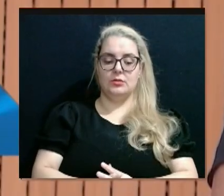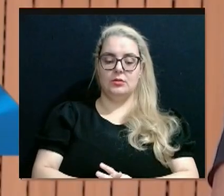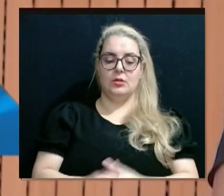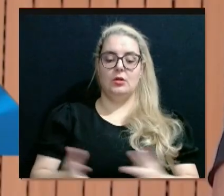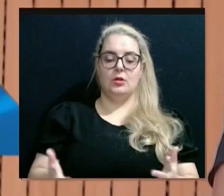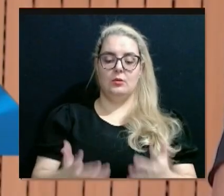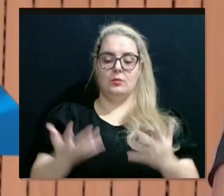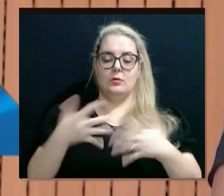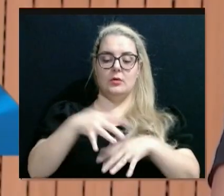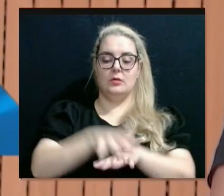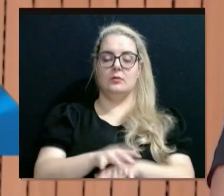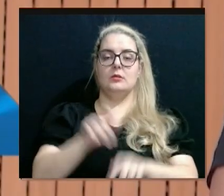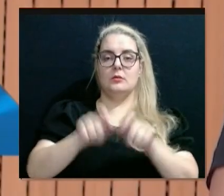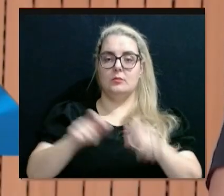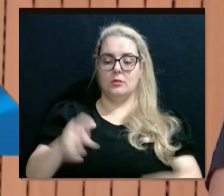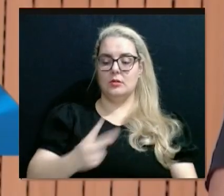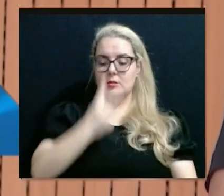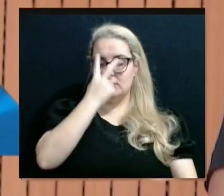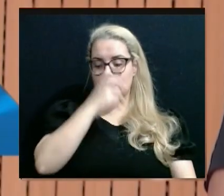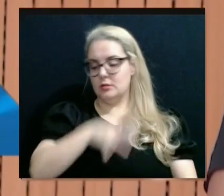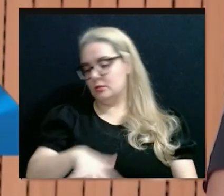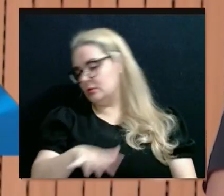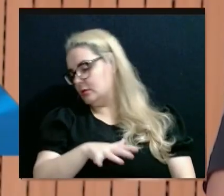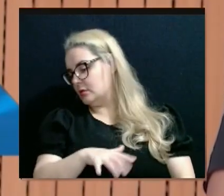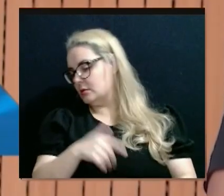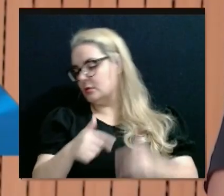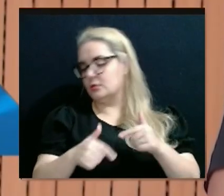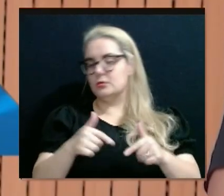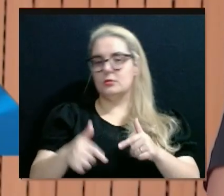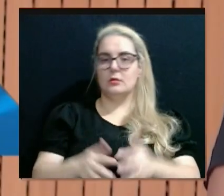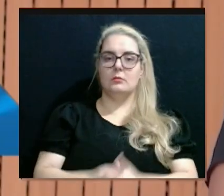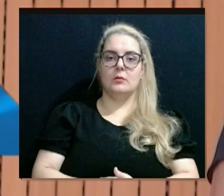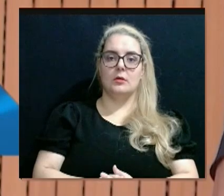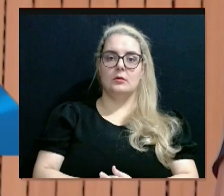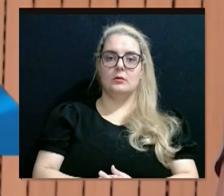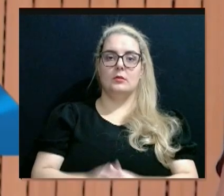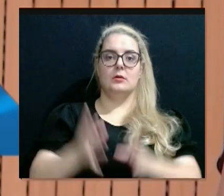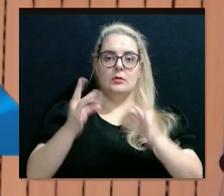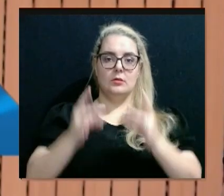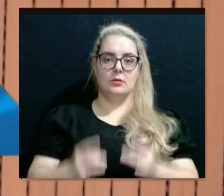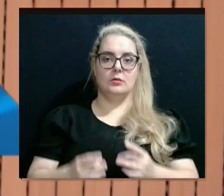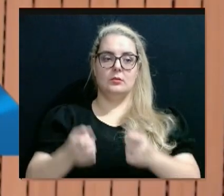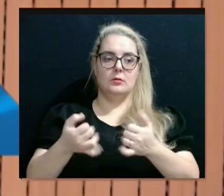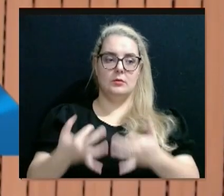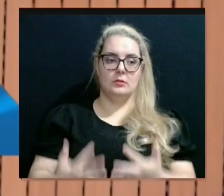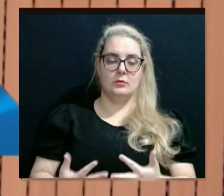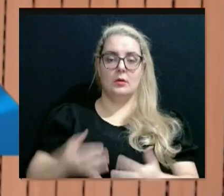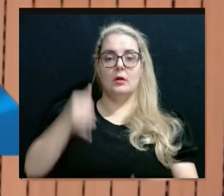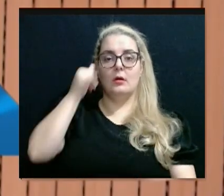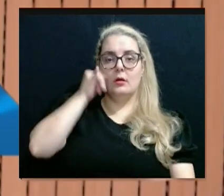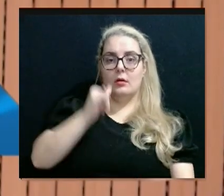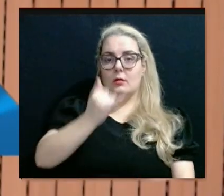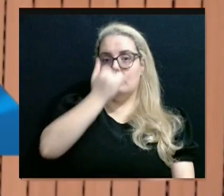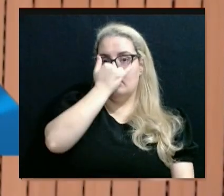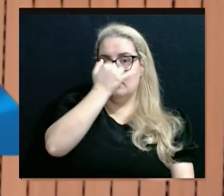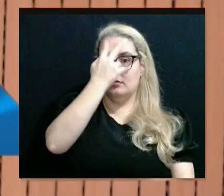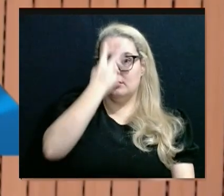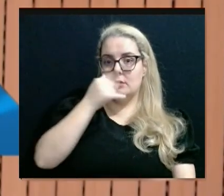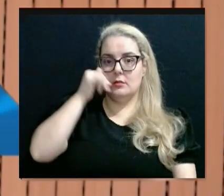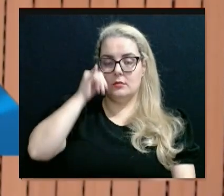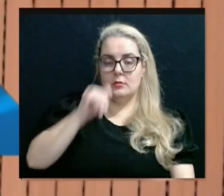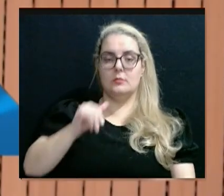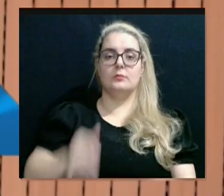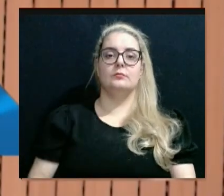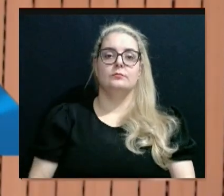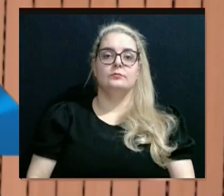inserção da pessoa cega no mercado de trabalho, que difundam orientações sobre a prevenção da cegueira, e também